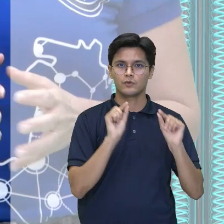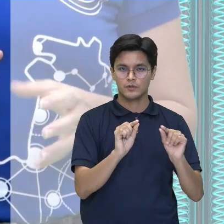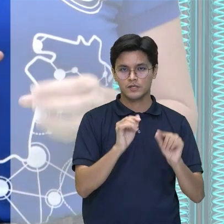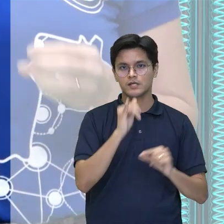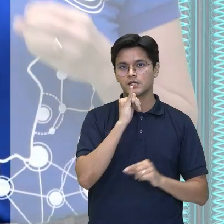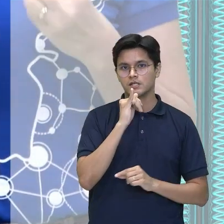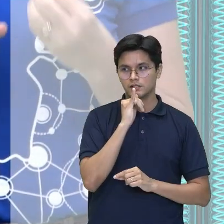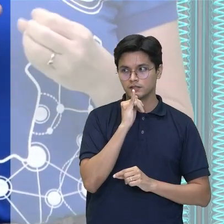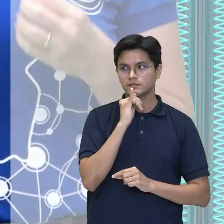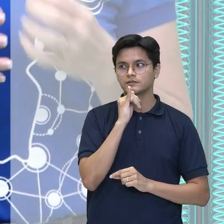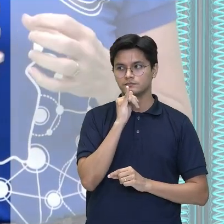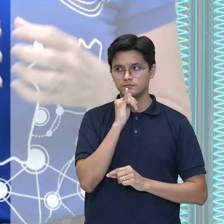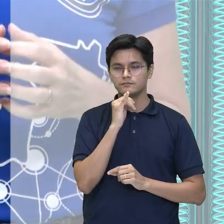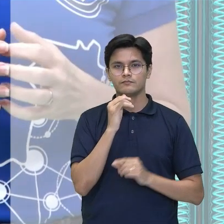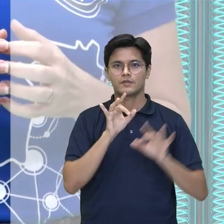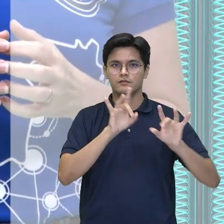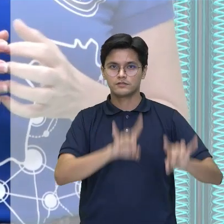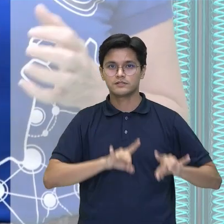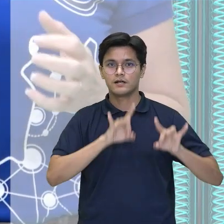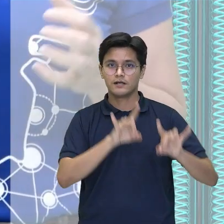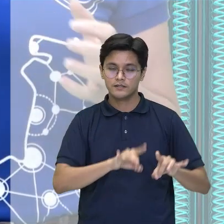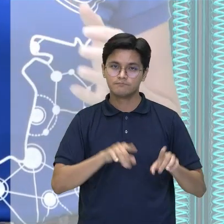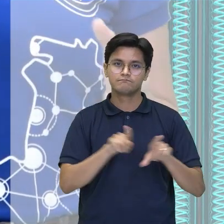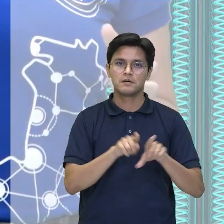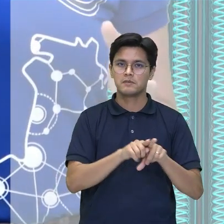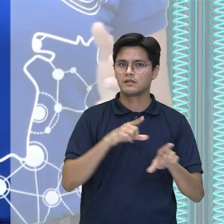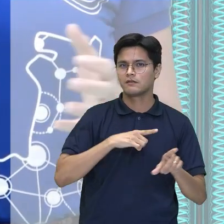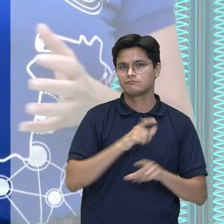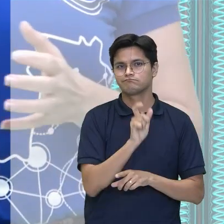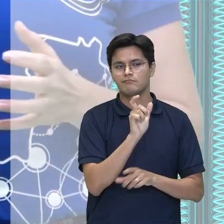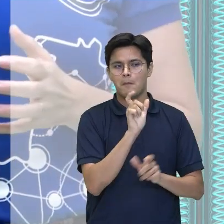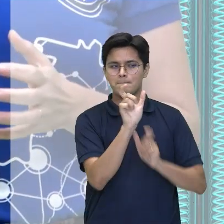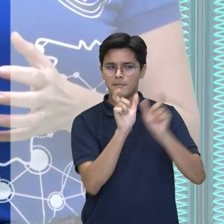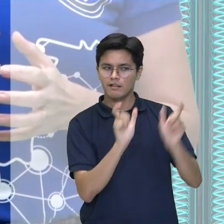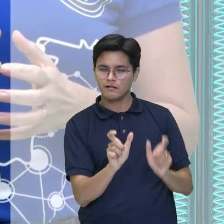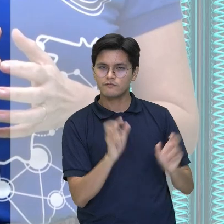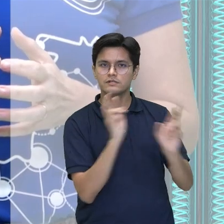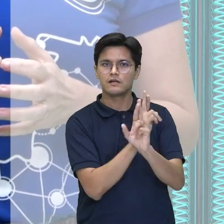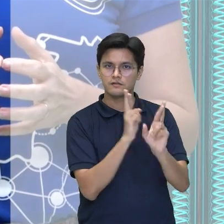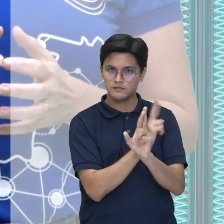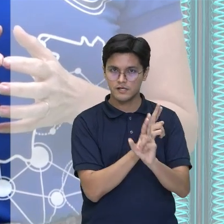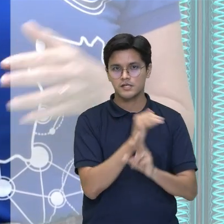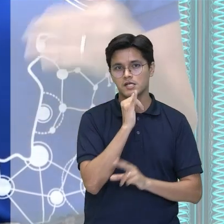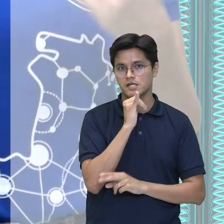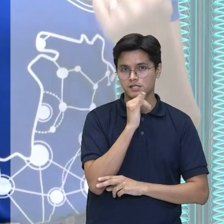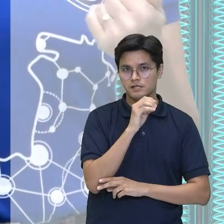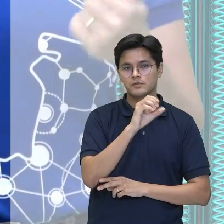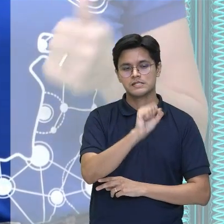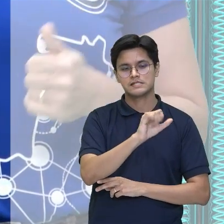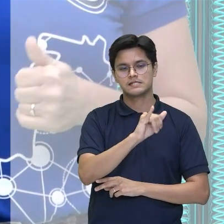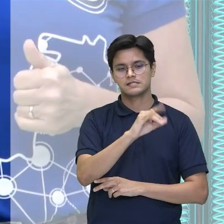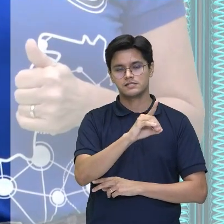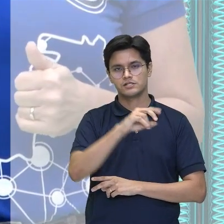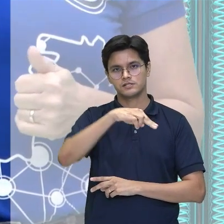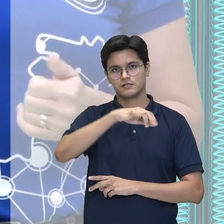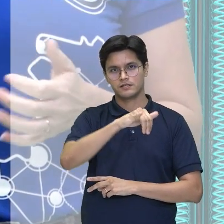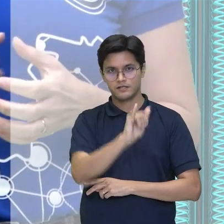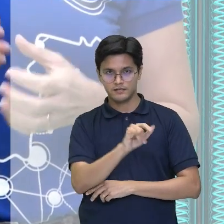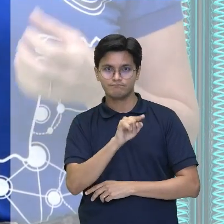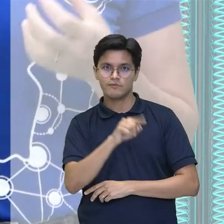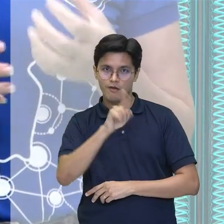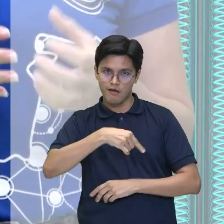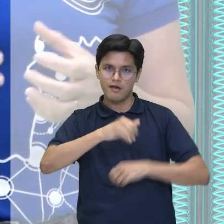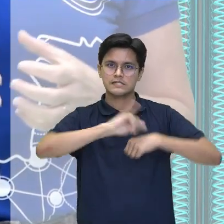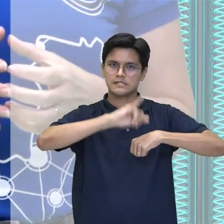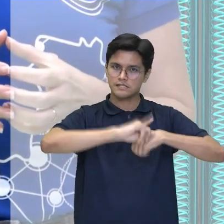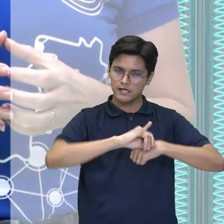Sydney, ok? Que é uma cidade importantíssima da Austrália, ok? Great Barrier Reef, né? A